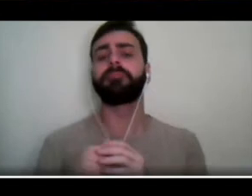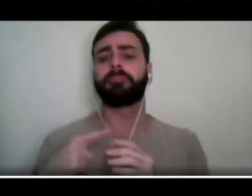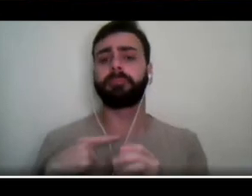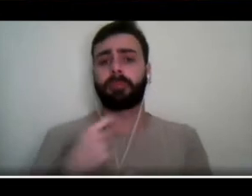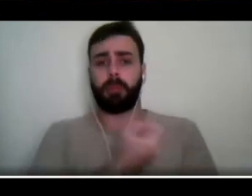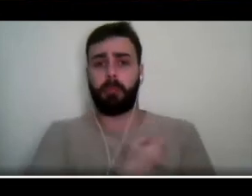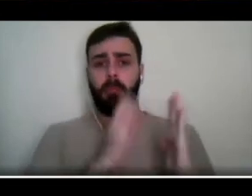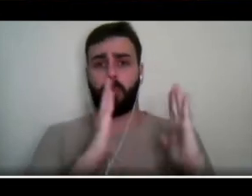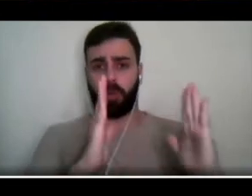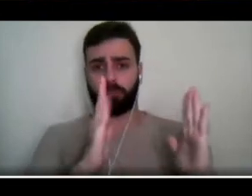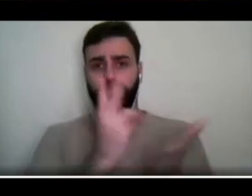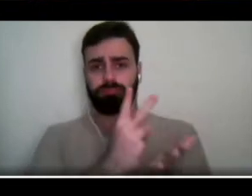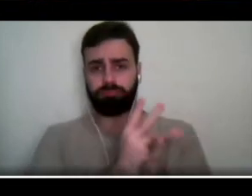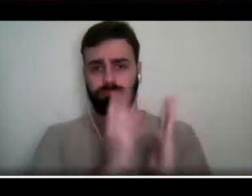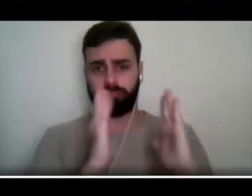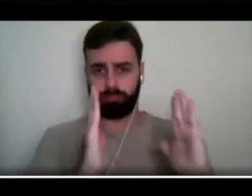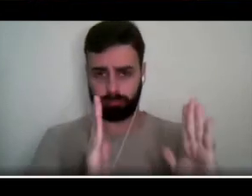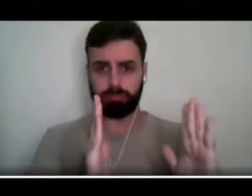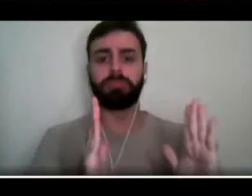constante,